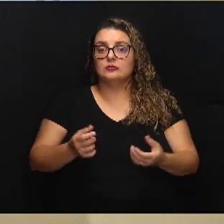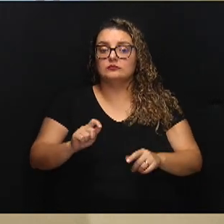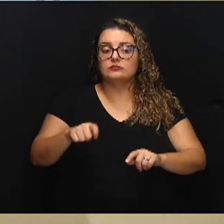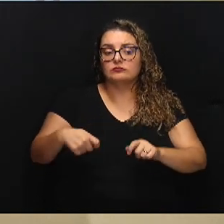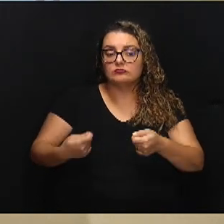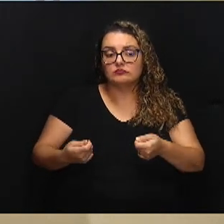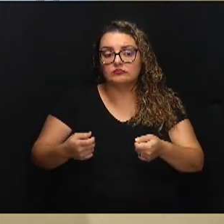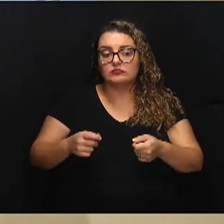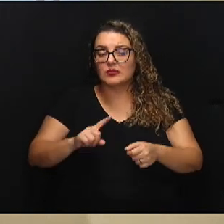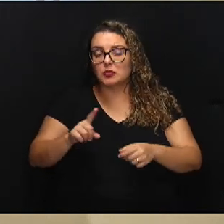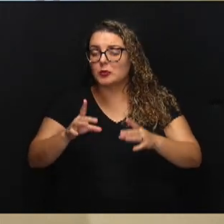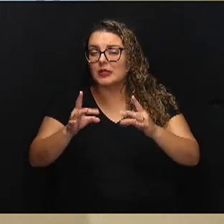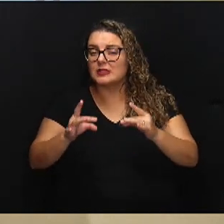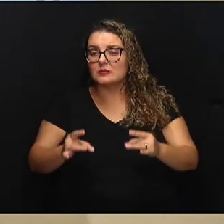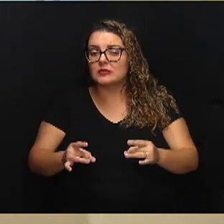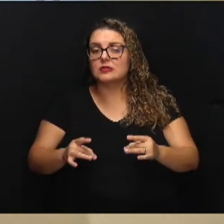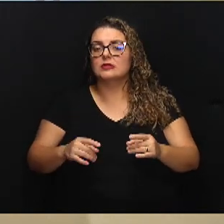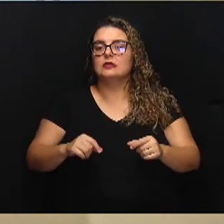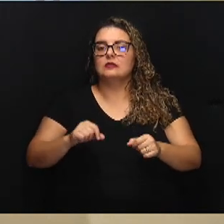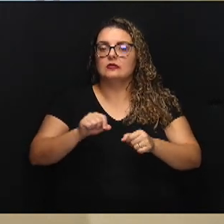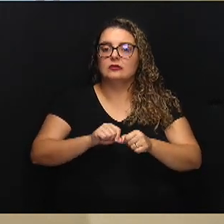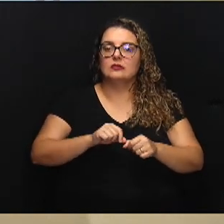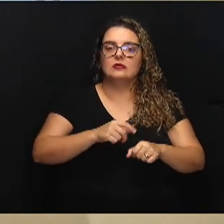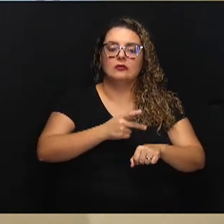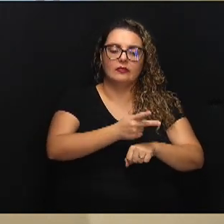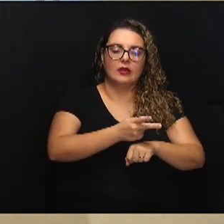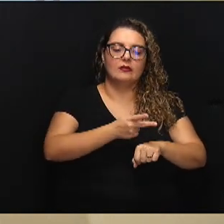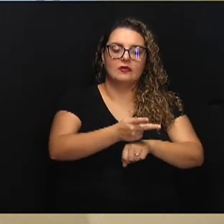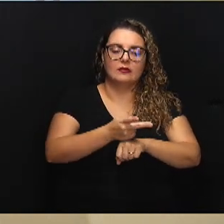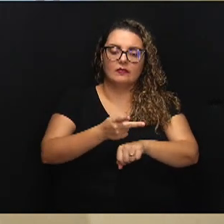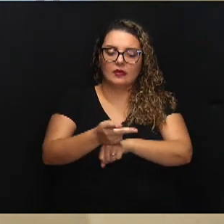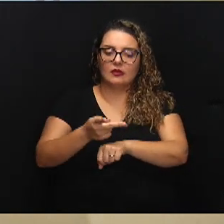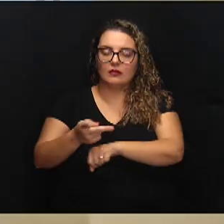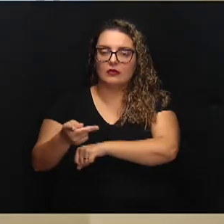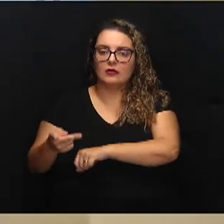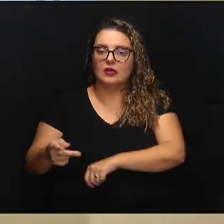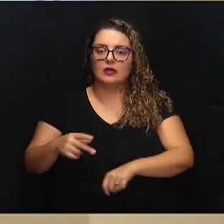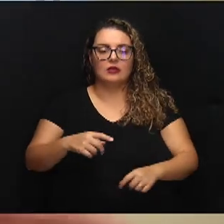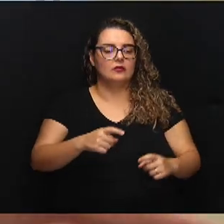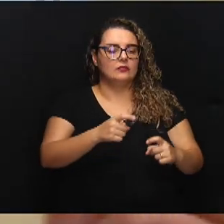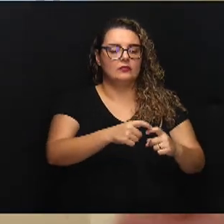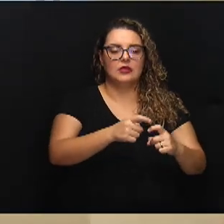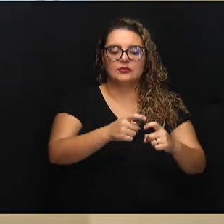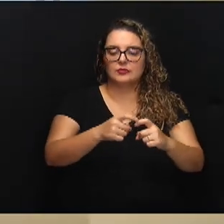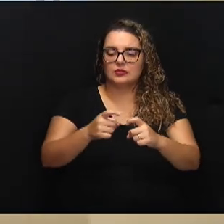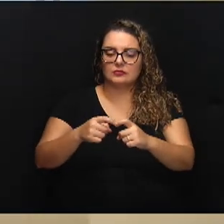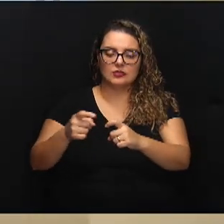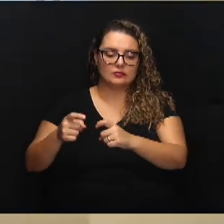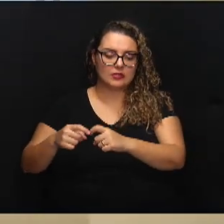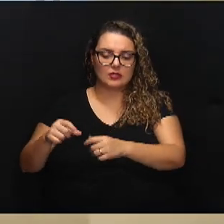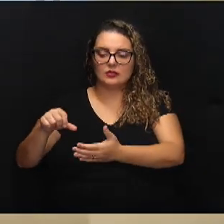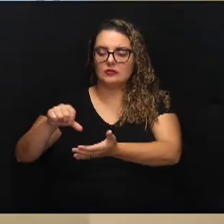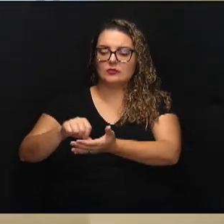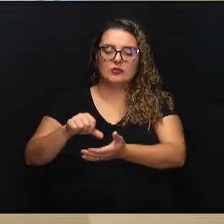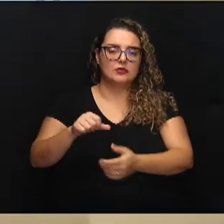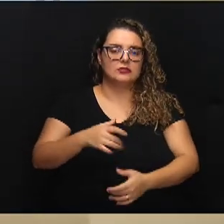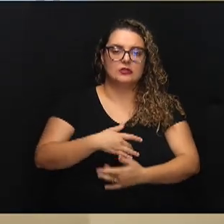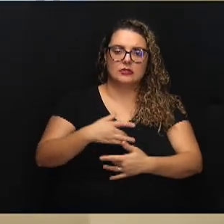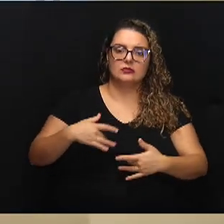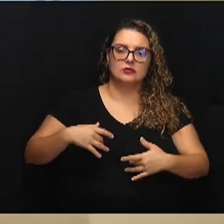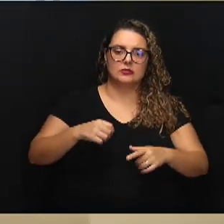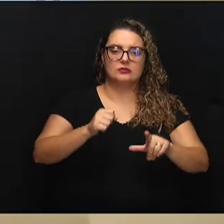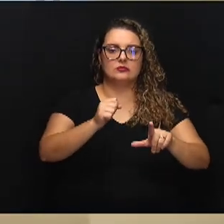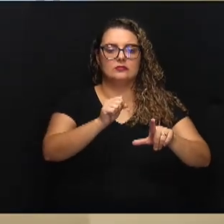e muitas vezes essa mulher ela fica rodando em diversos médicos, posto de saúde, exames de imagem,